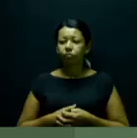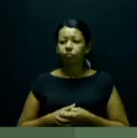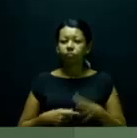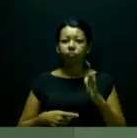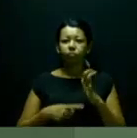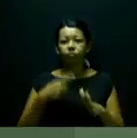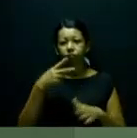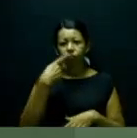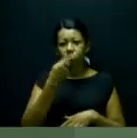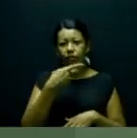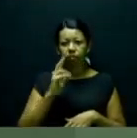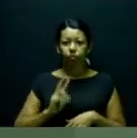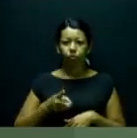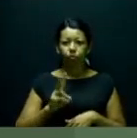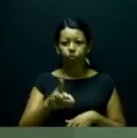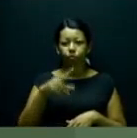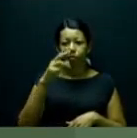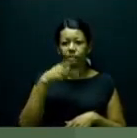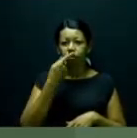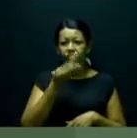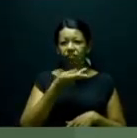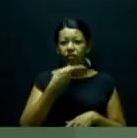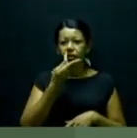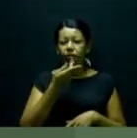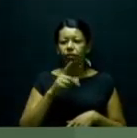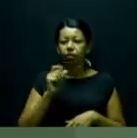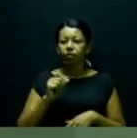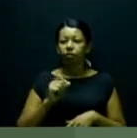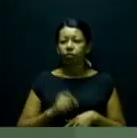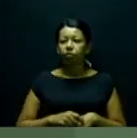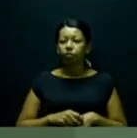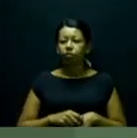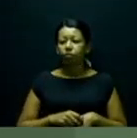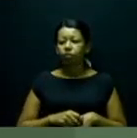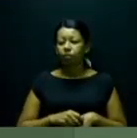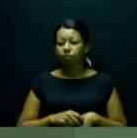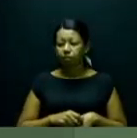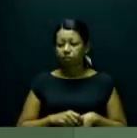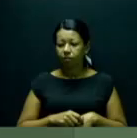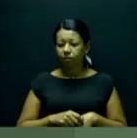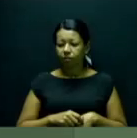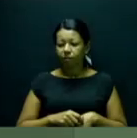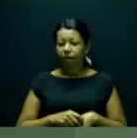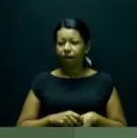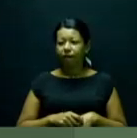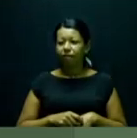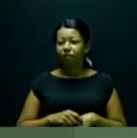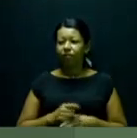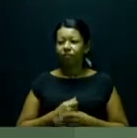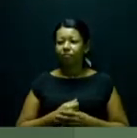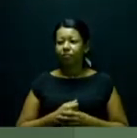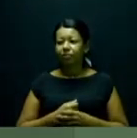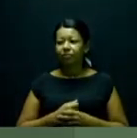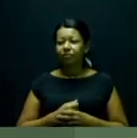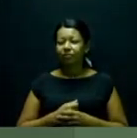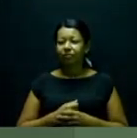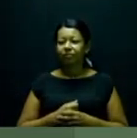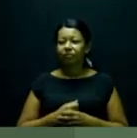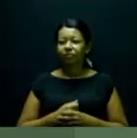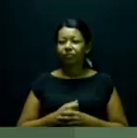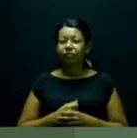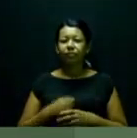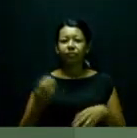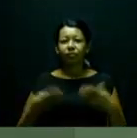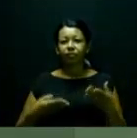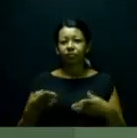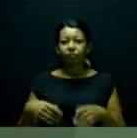primeiro falar, continuar a fala, ao qual iniciei em relação ao reajuste do